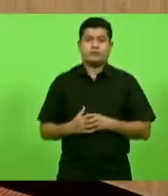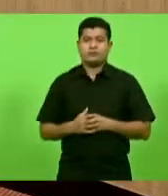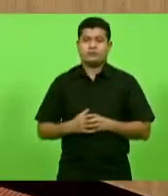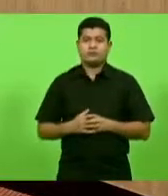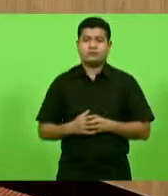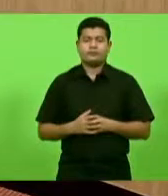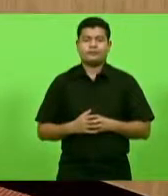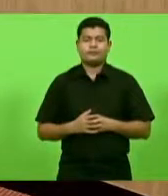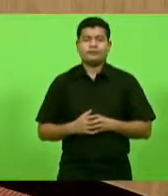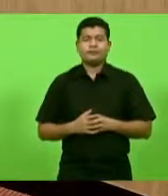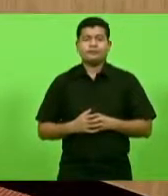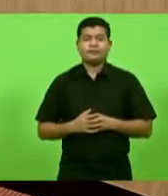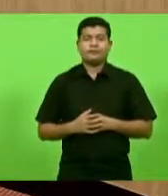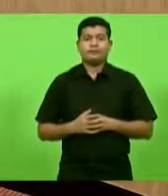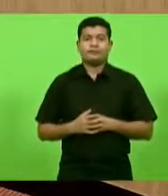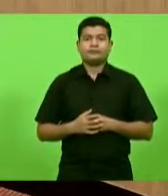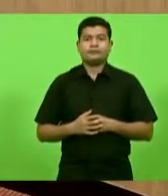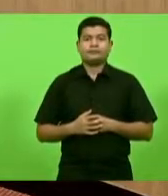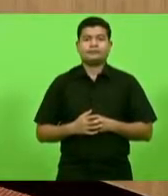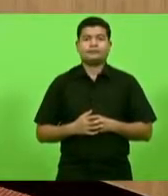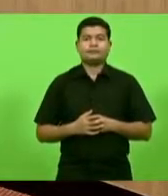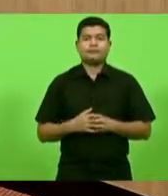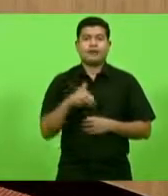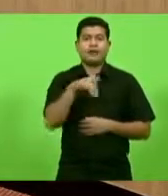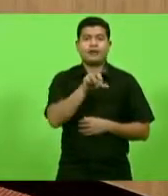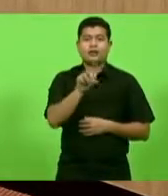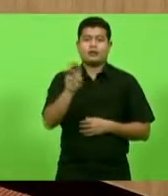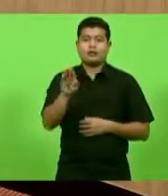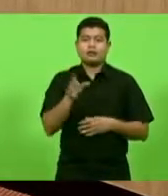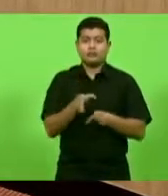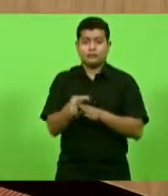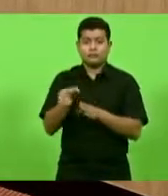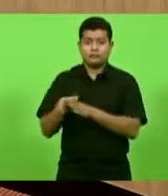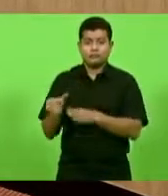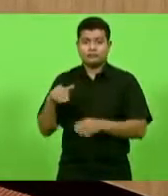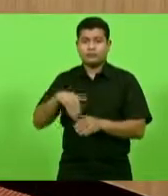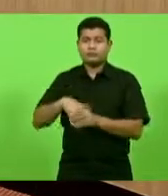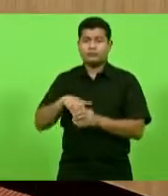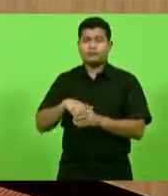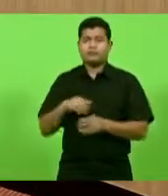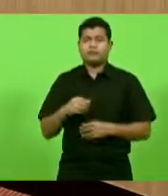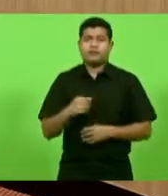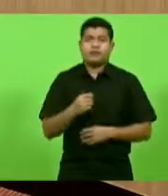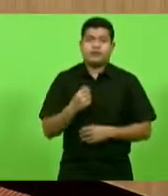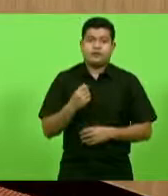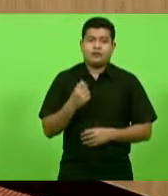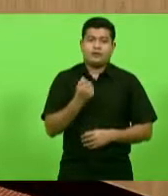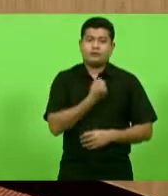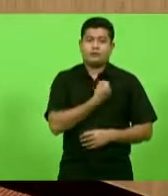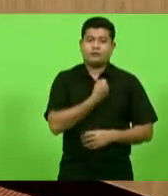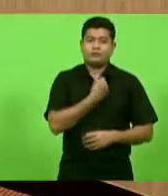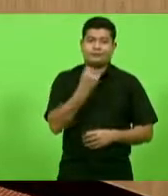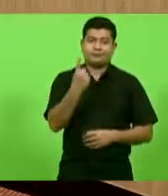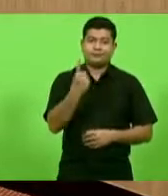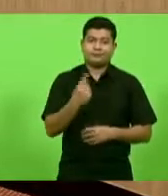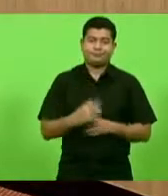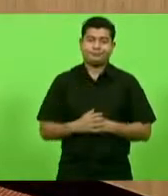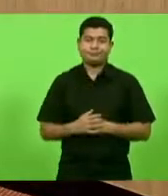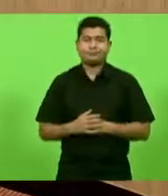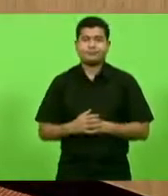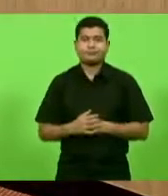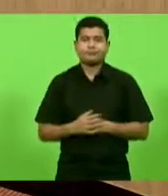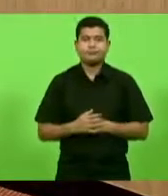Voto sim. MDB encaminha voto 1. MDB, vice-líder, deputado Fernando Krelink,